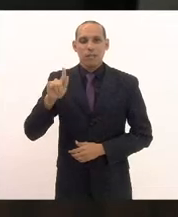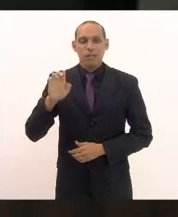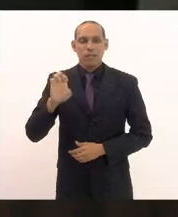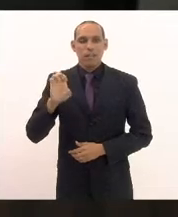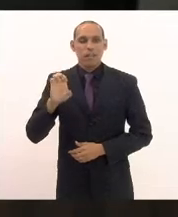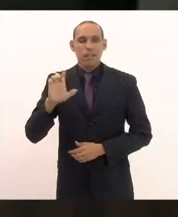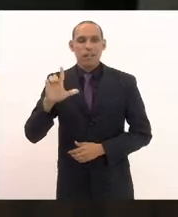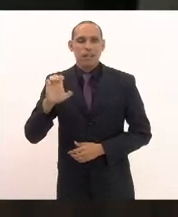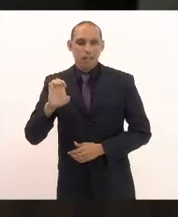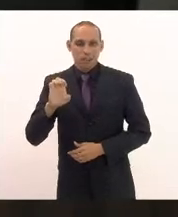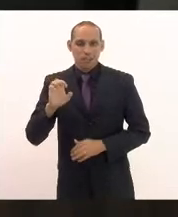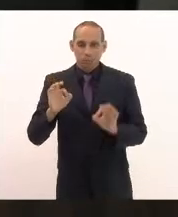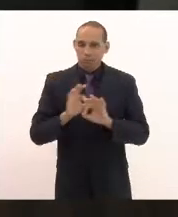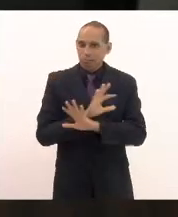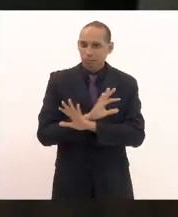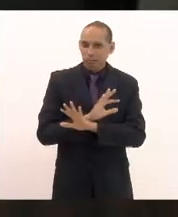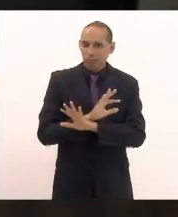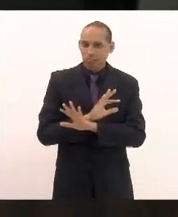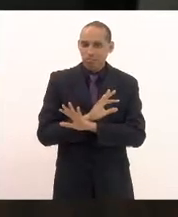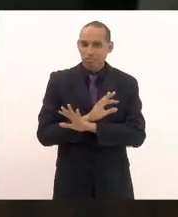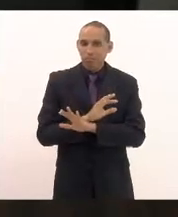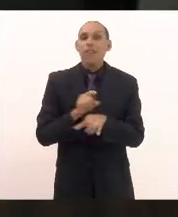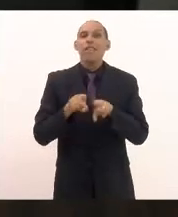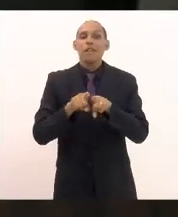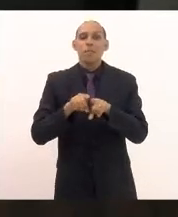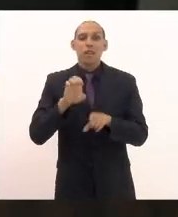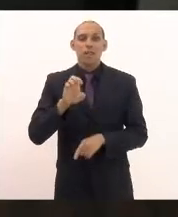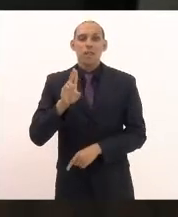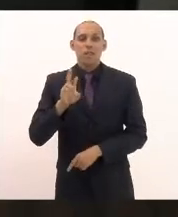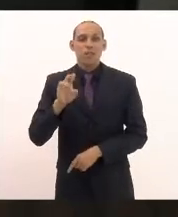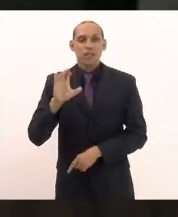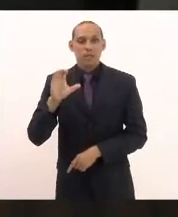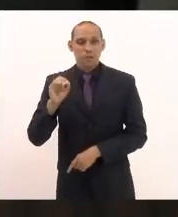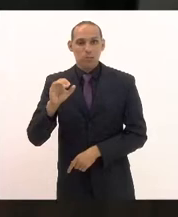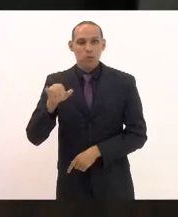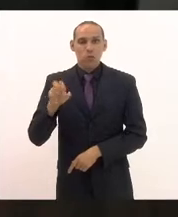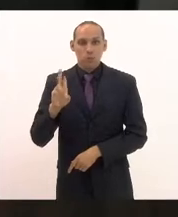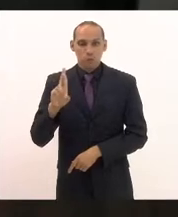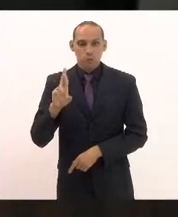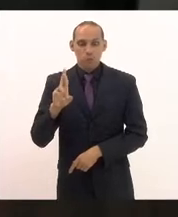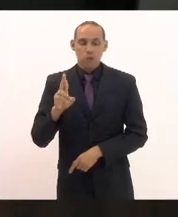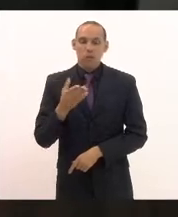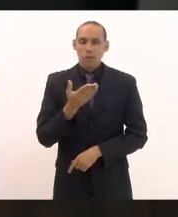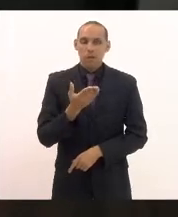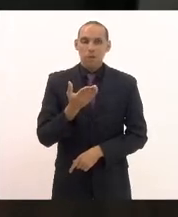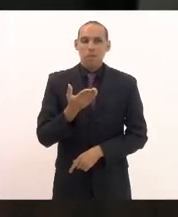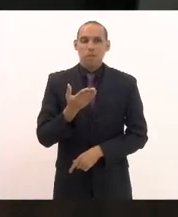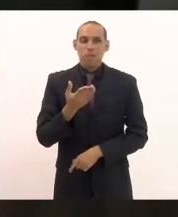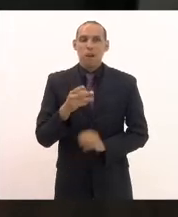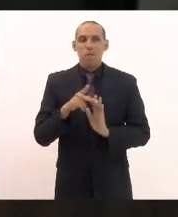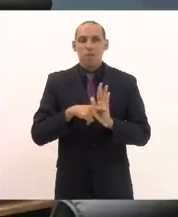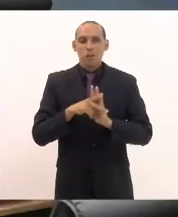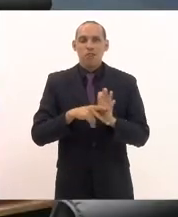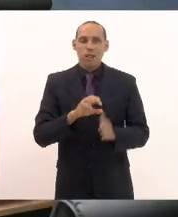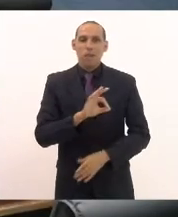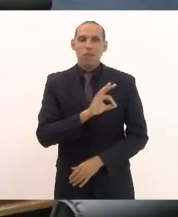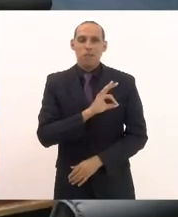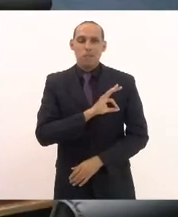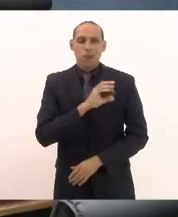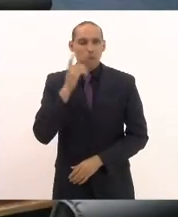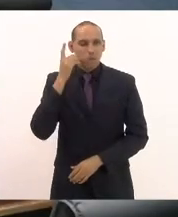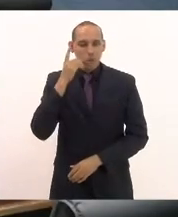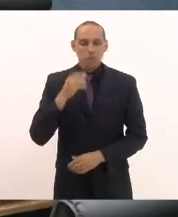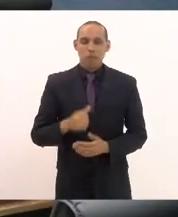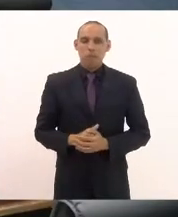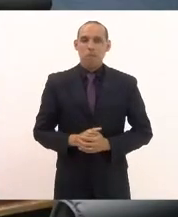Encerrou as coautorias. Deputado Eurico Júnior também, que é a coautoria no projeto da deputada Marta Rocha. Eu quero